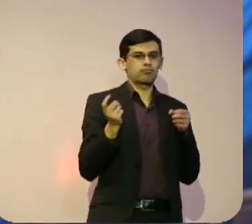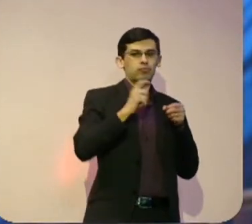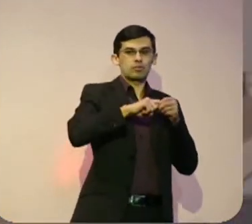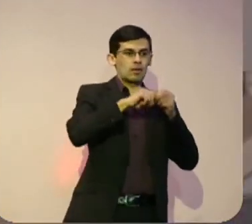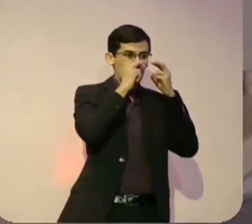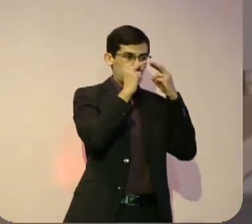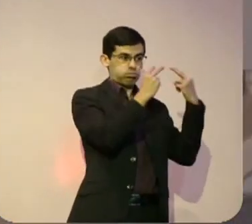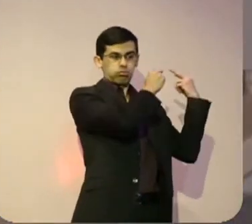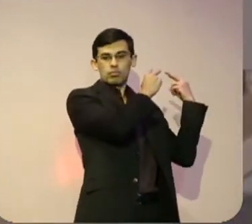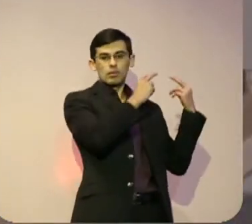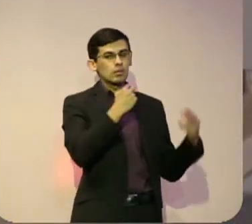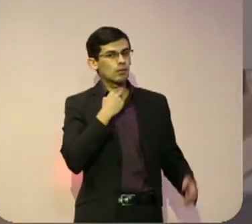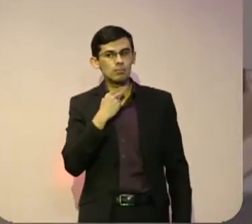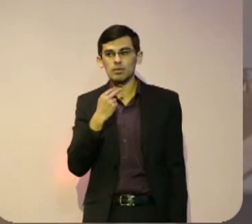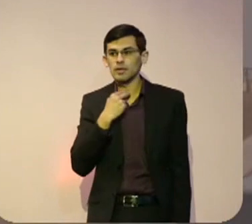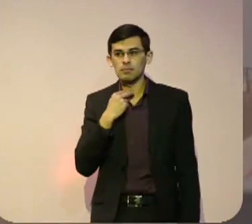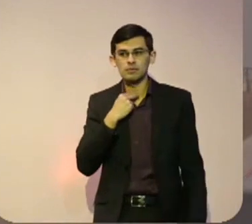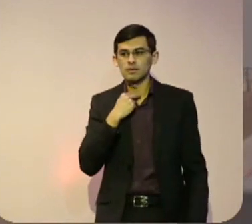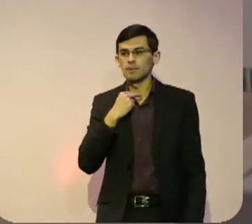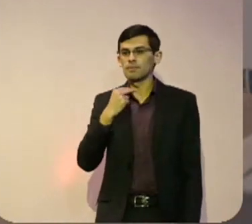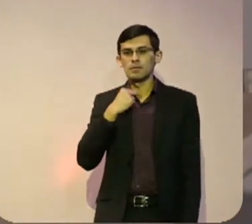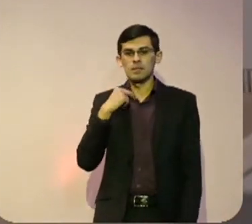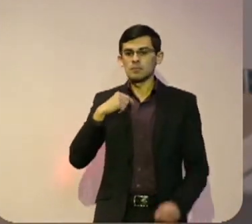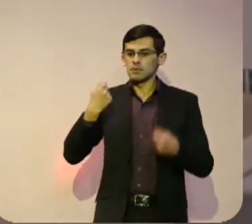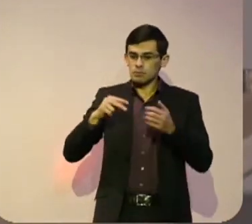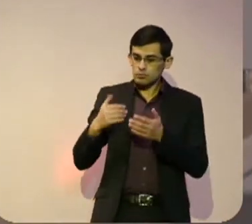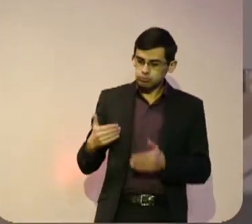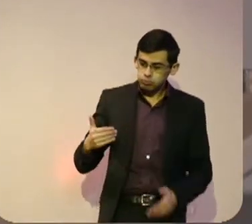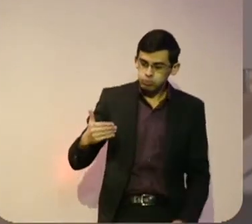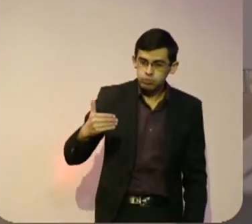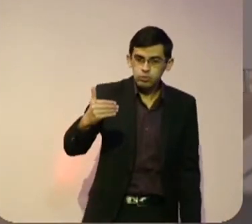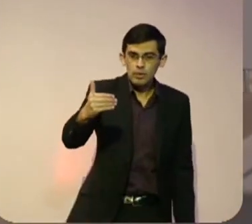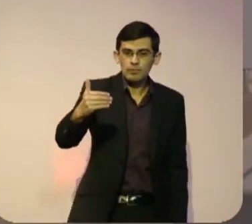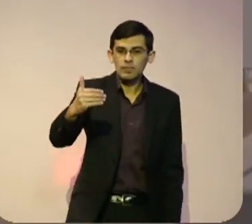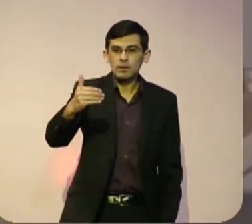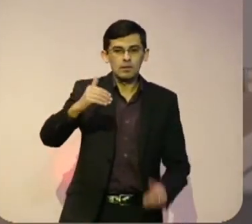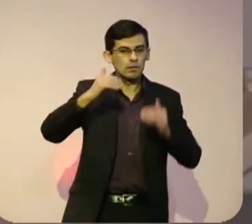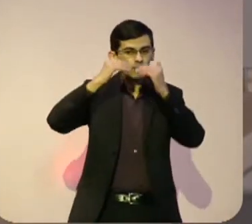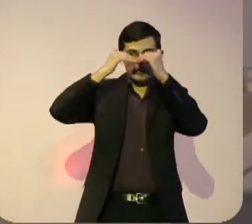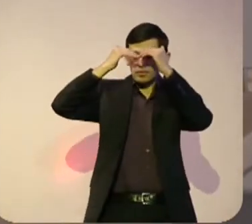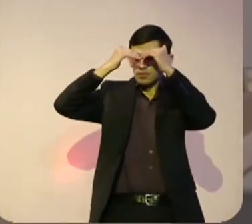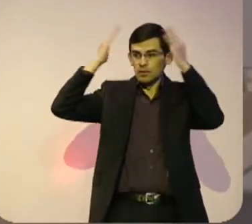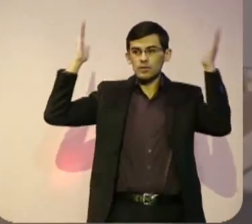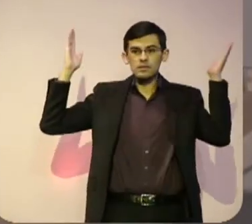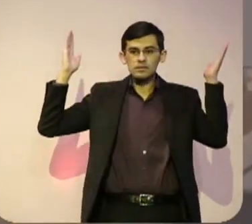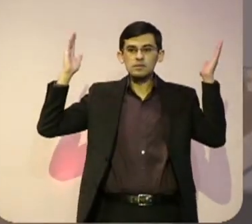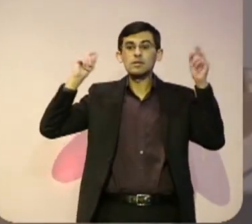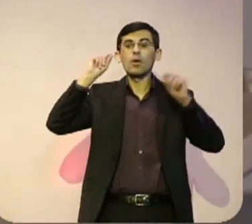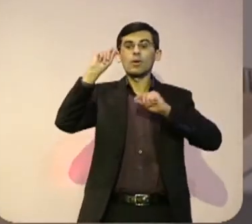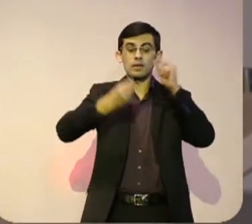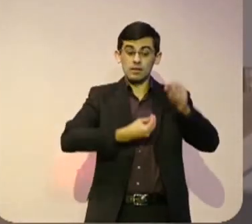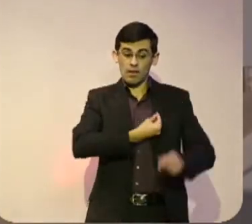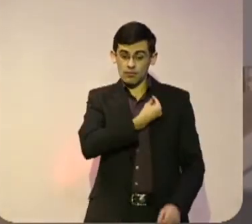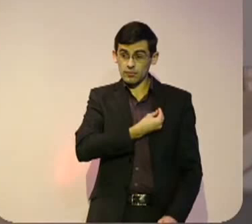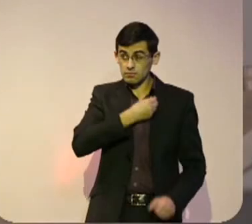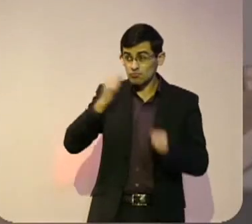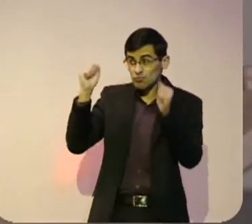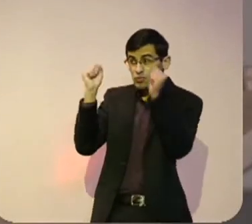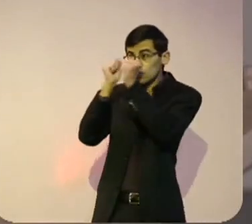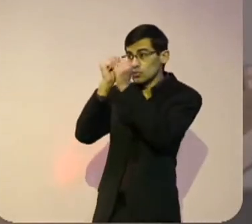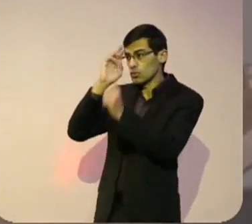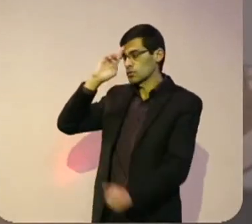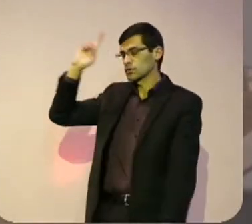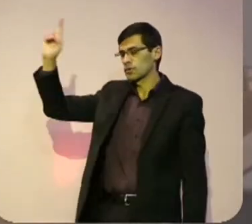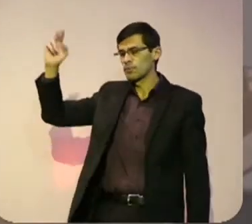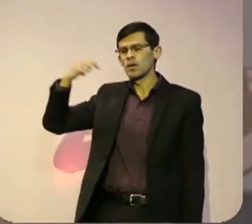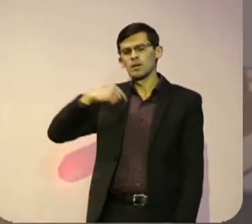retroceda, não volta atrás, não abra mão da vida com o Senhor. Eu descobri